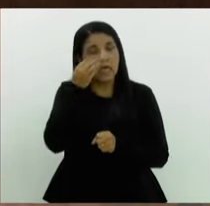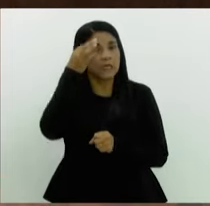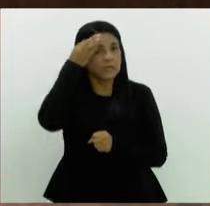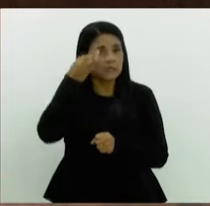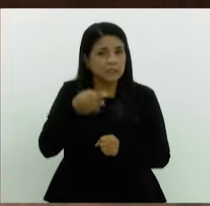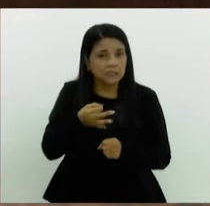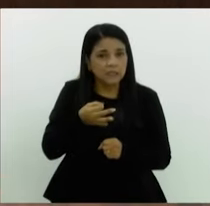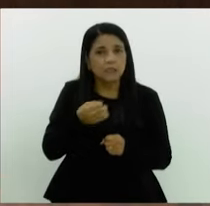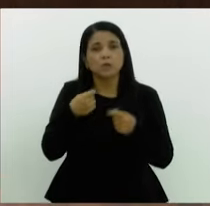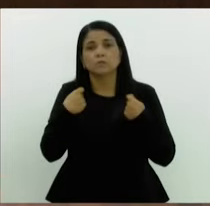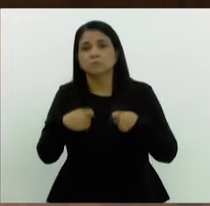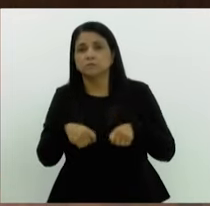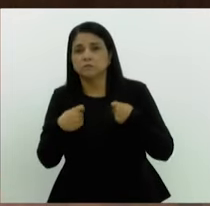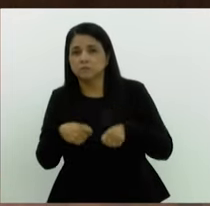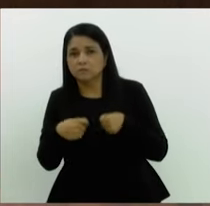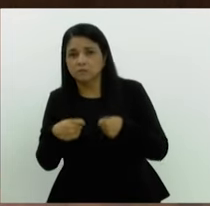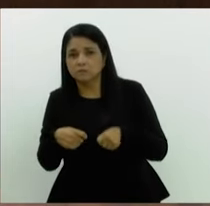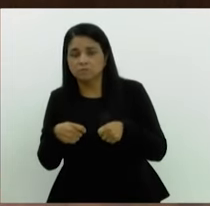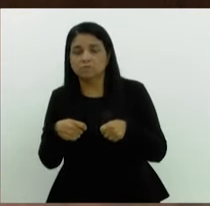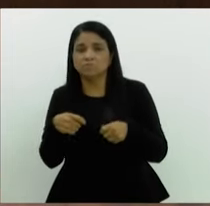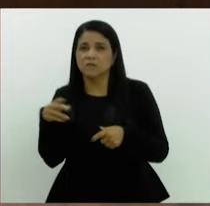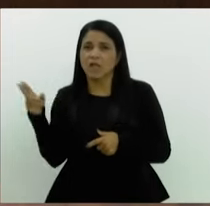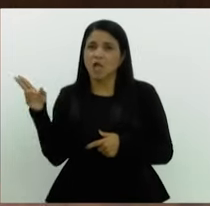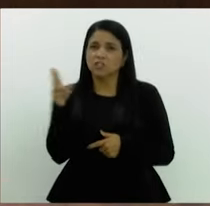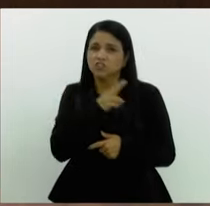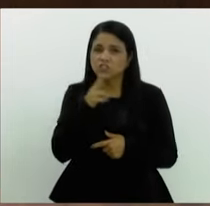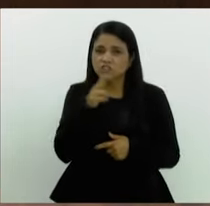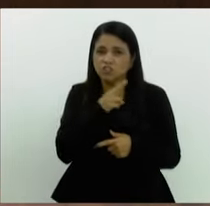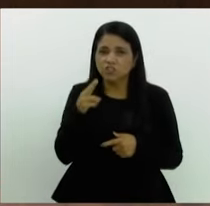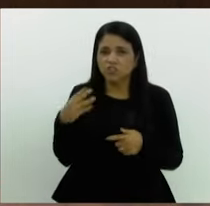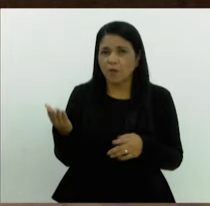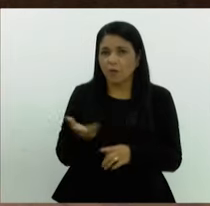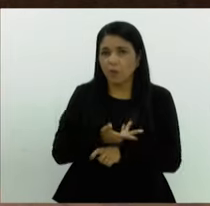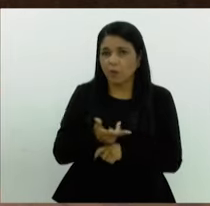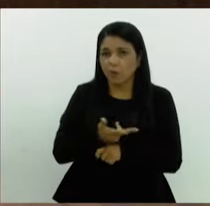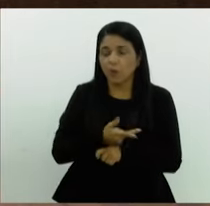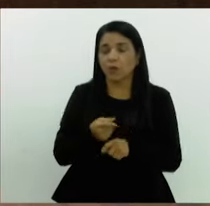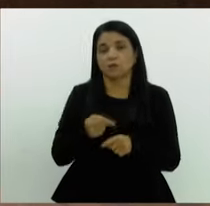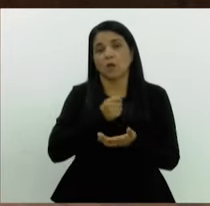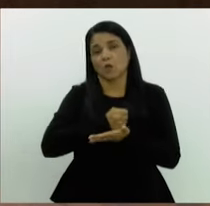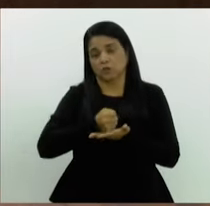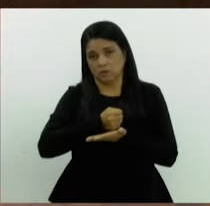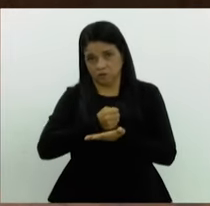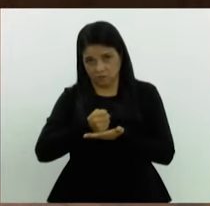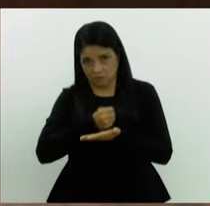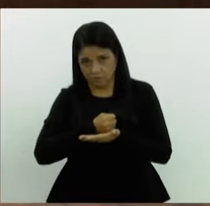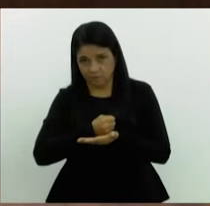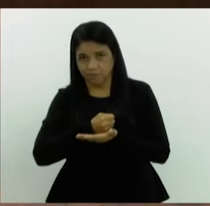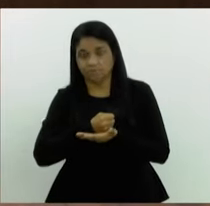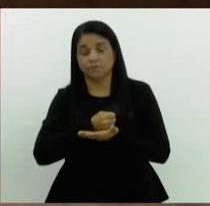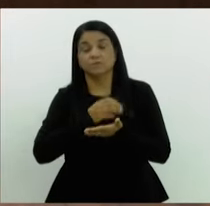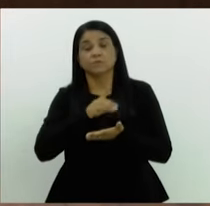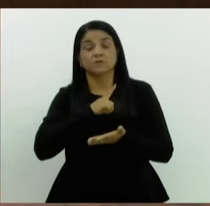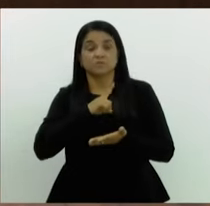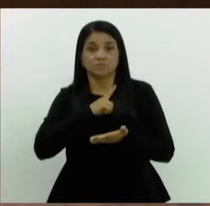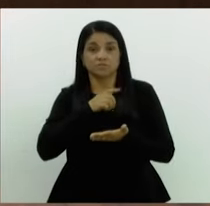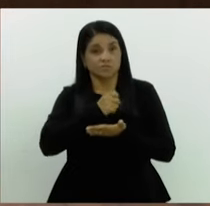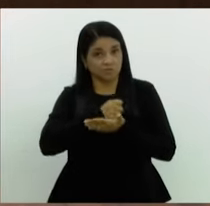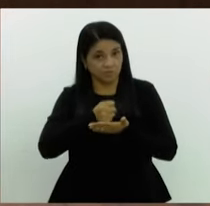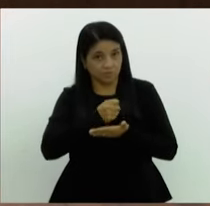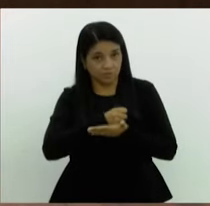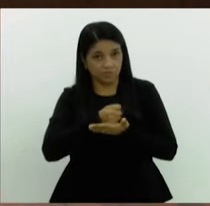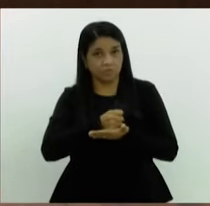da necessidade da agilidade da contratação, mas ainda que houvesse a contratação,